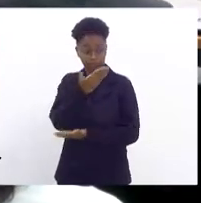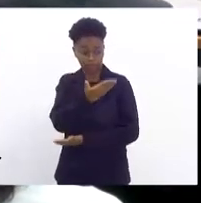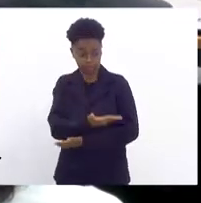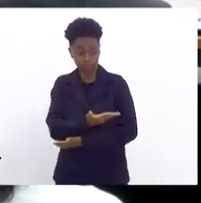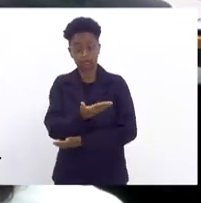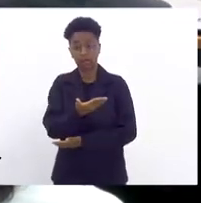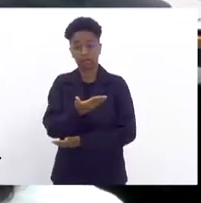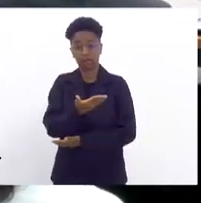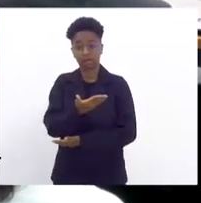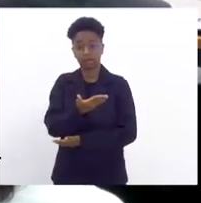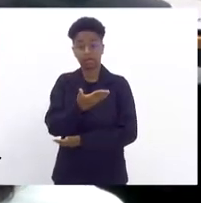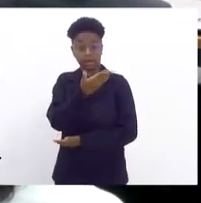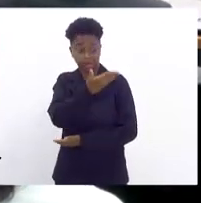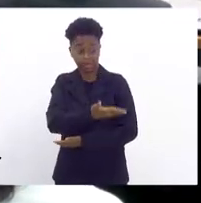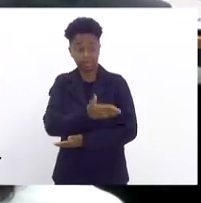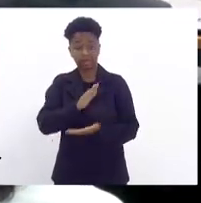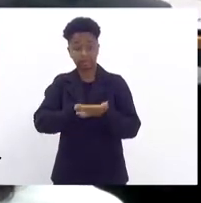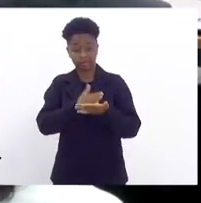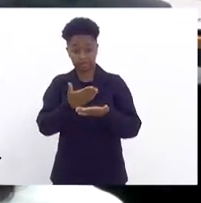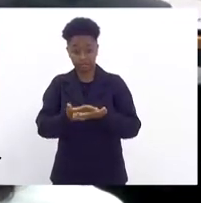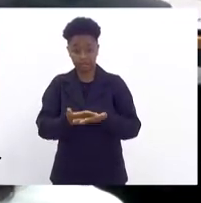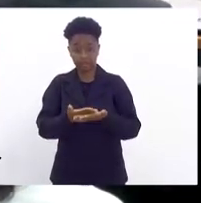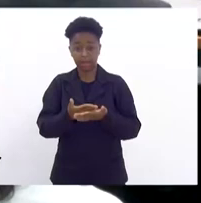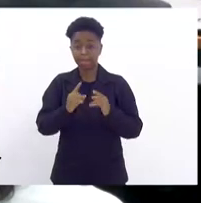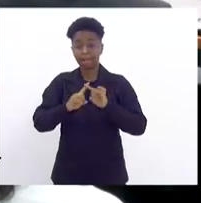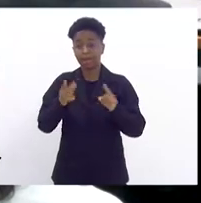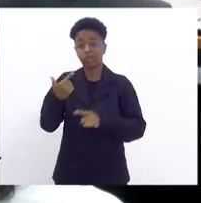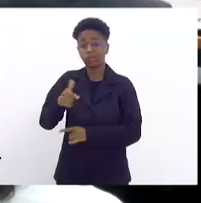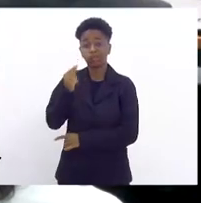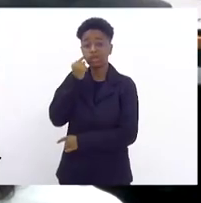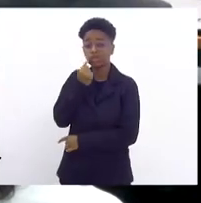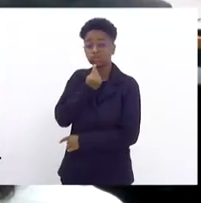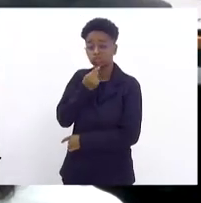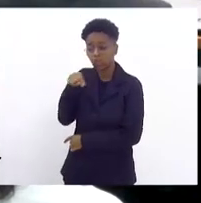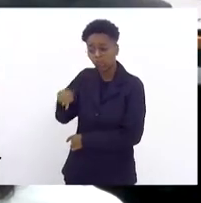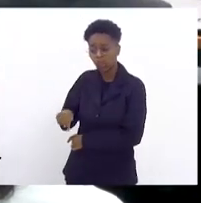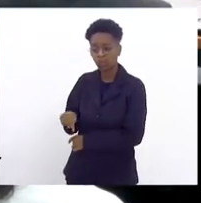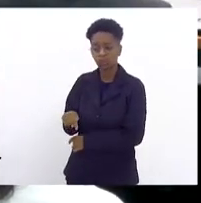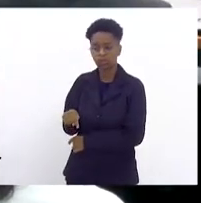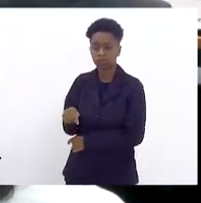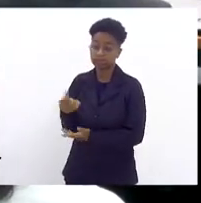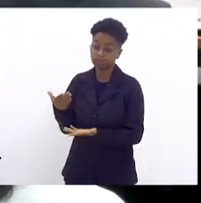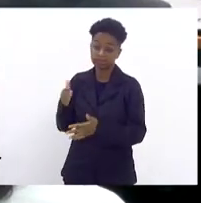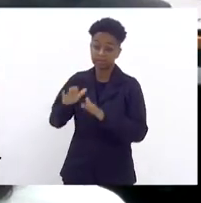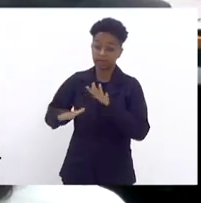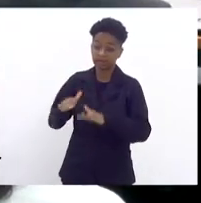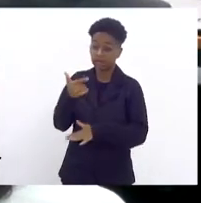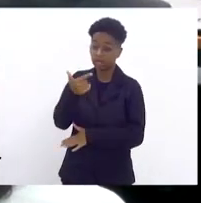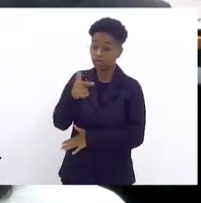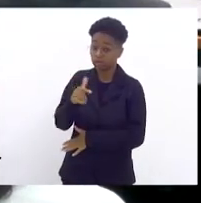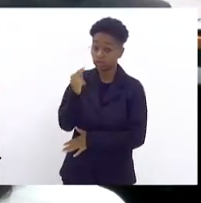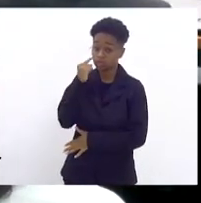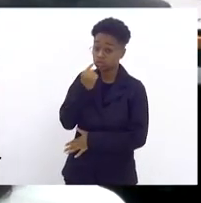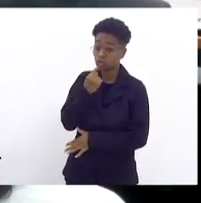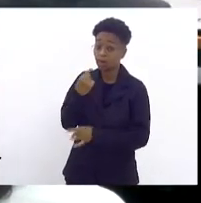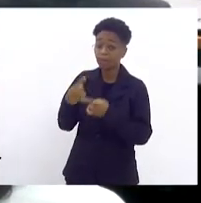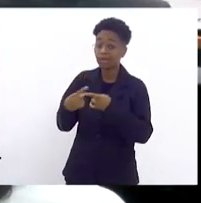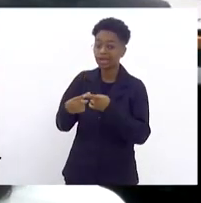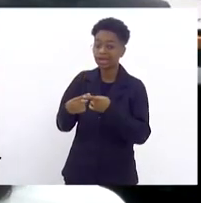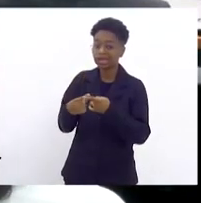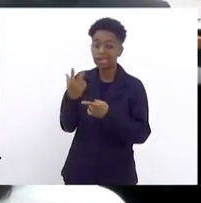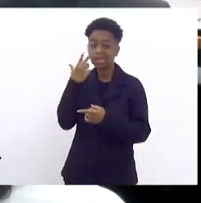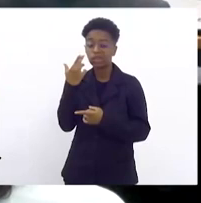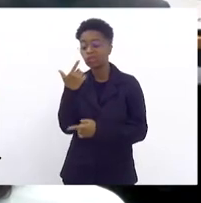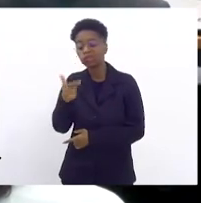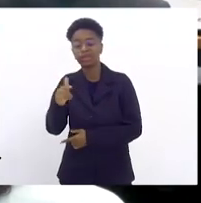daí às vezes a intérprete Tá mas não temos surdos e de repente não está porque não se tem intérprete